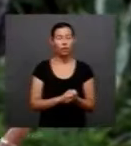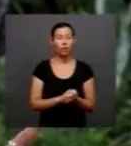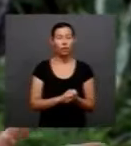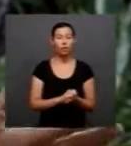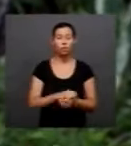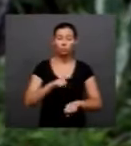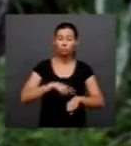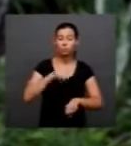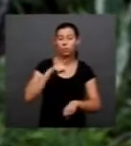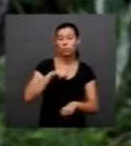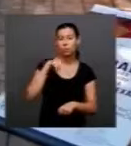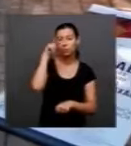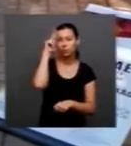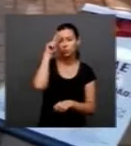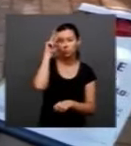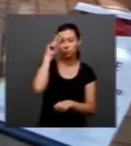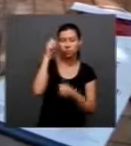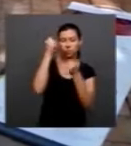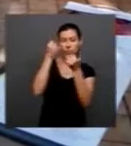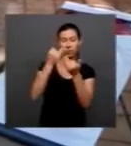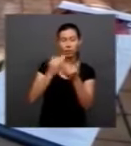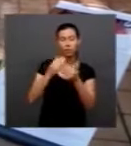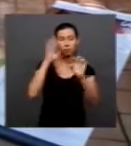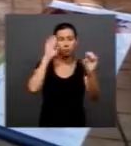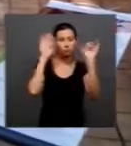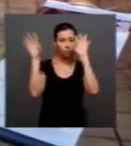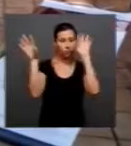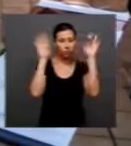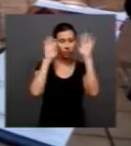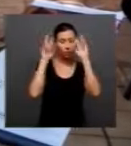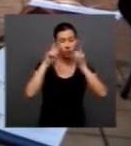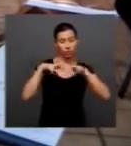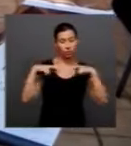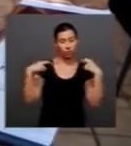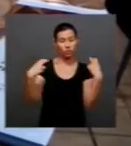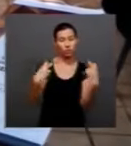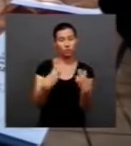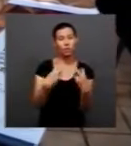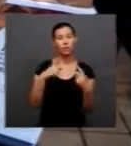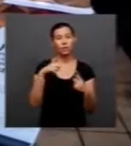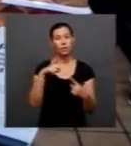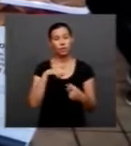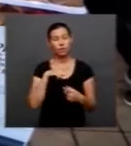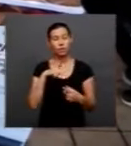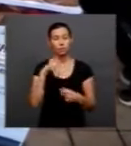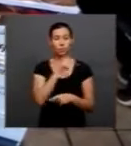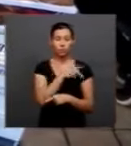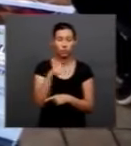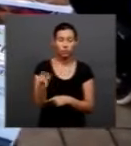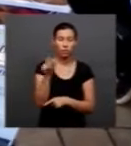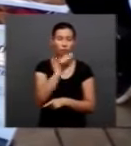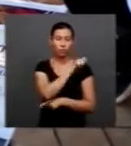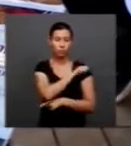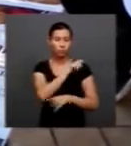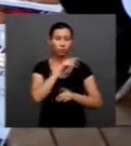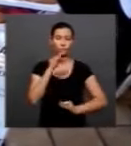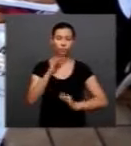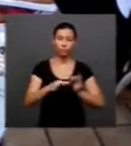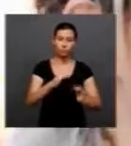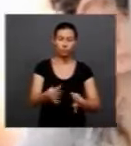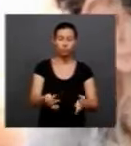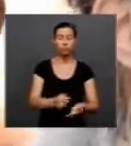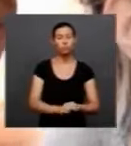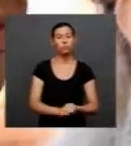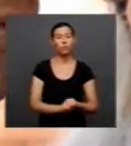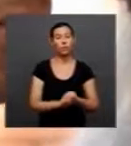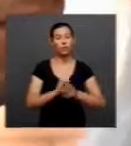refletir várias questões. Assim foi essa roda de conversa, que teve a participação de estudantes, professores e técnicos administrativos,